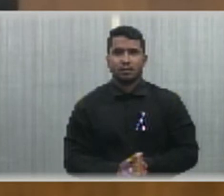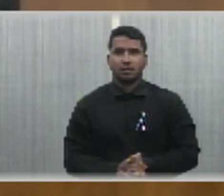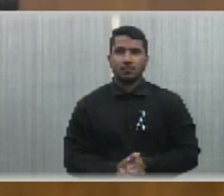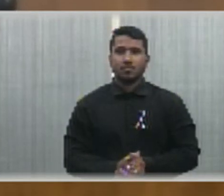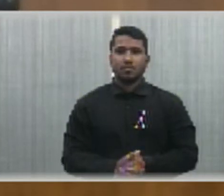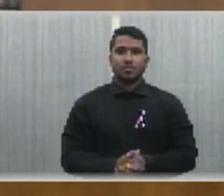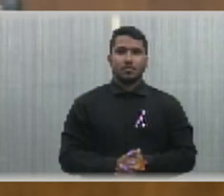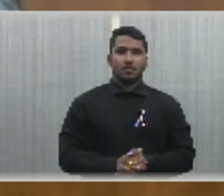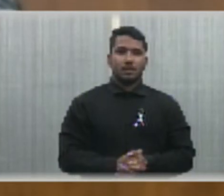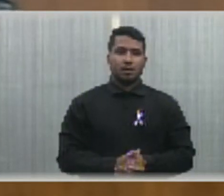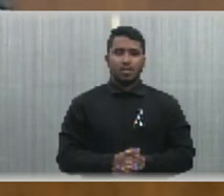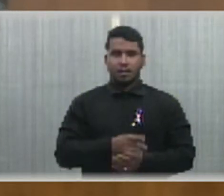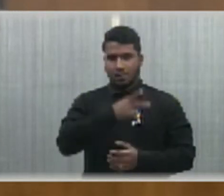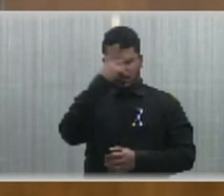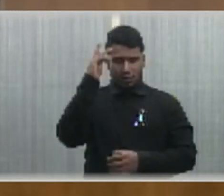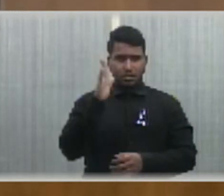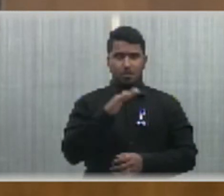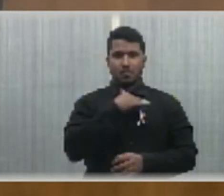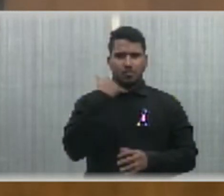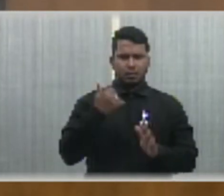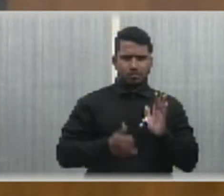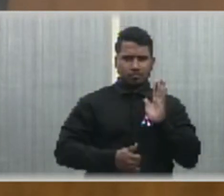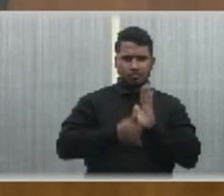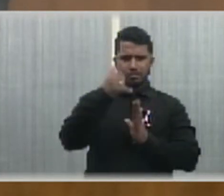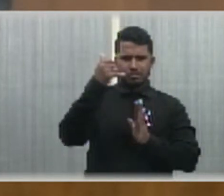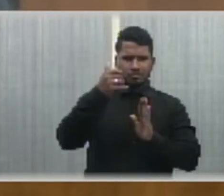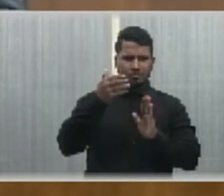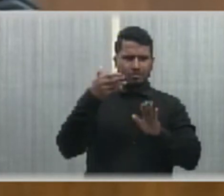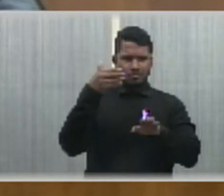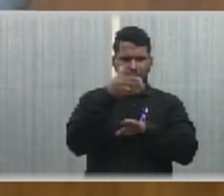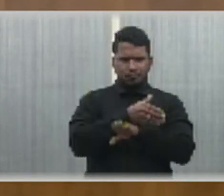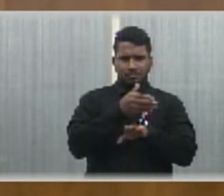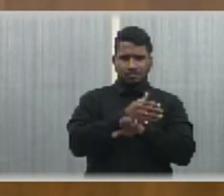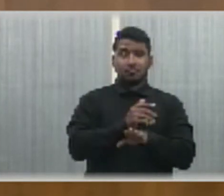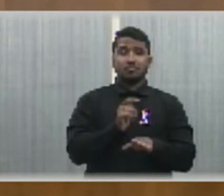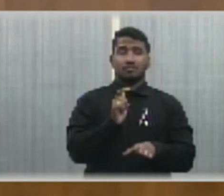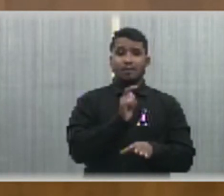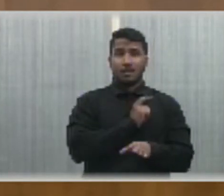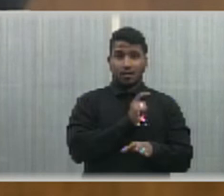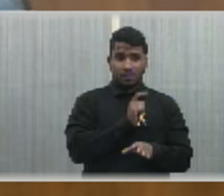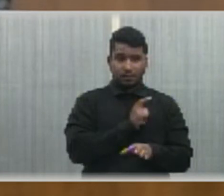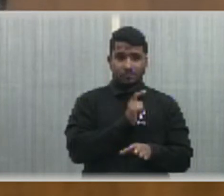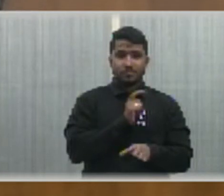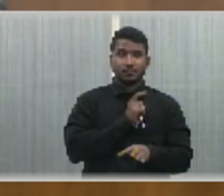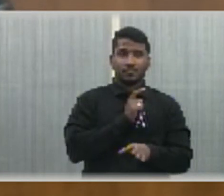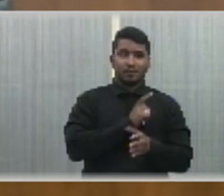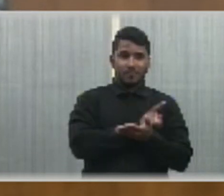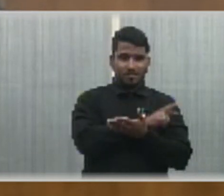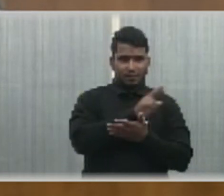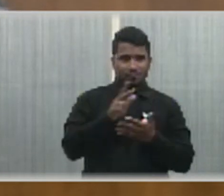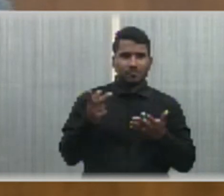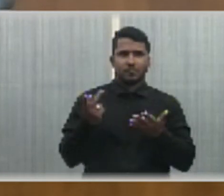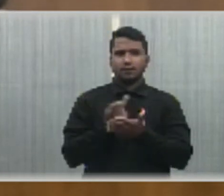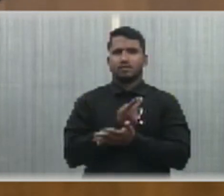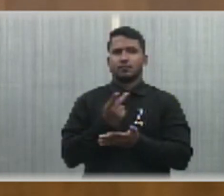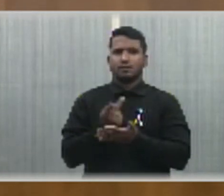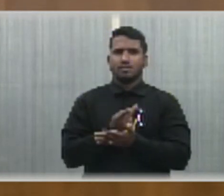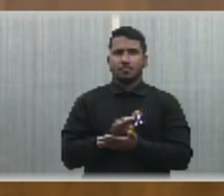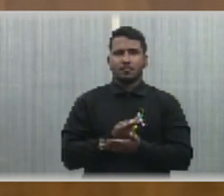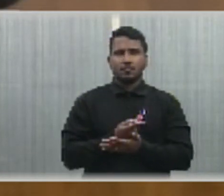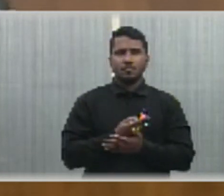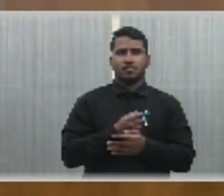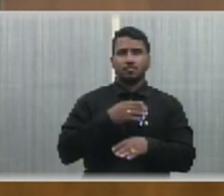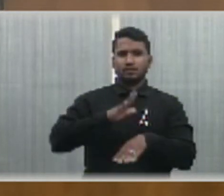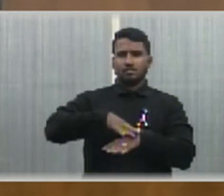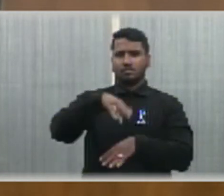estando matriculados e frequentando o programa, existe um rosário de irregularidades. Mais de 5